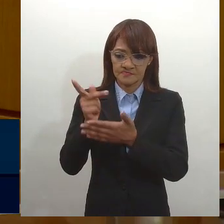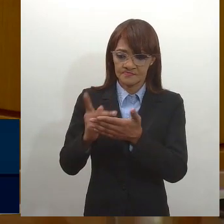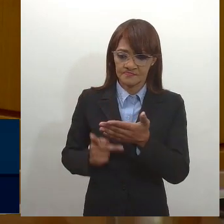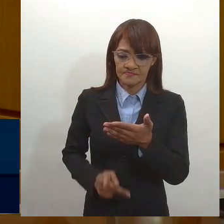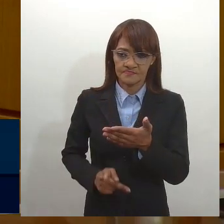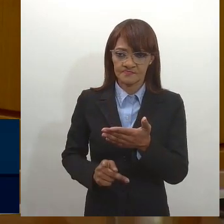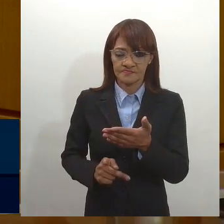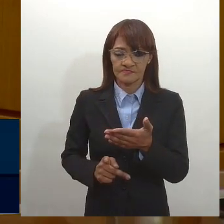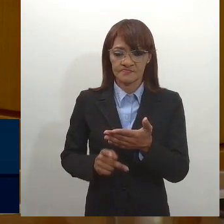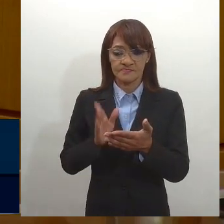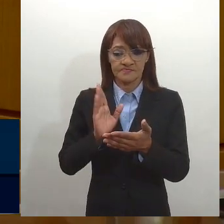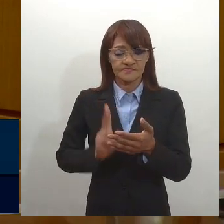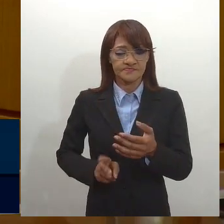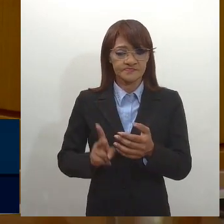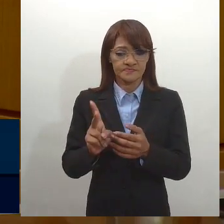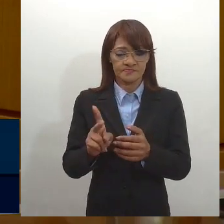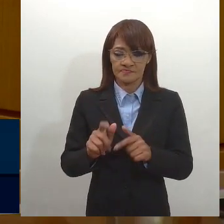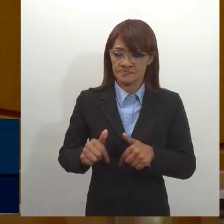latifundiários,